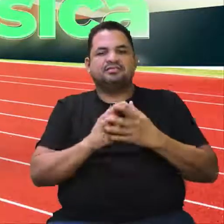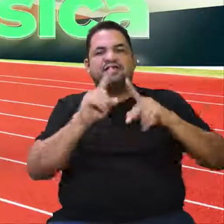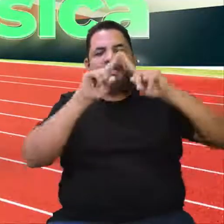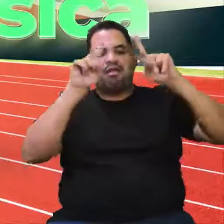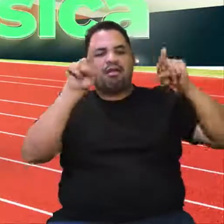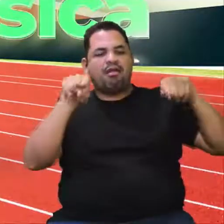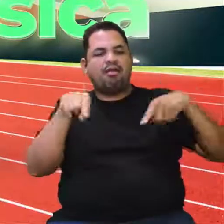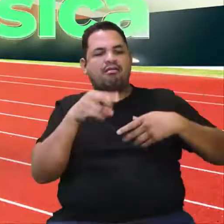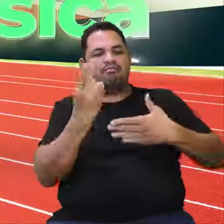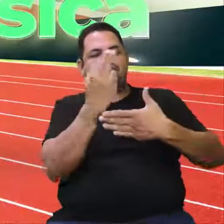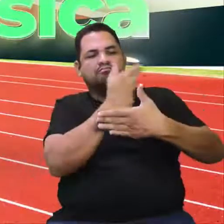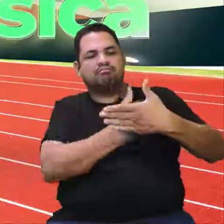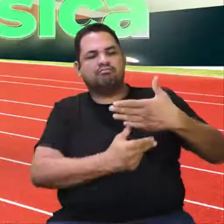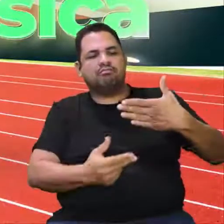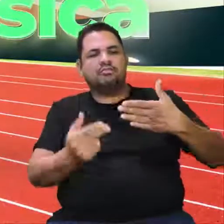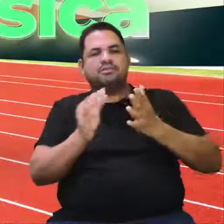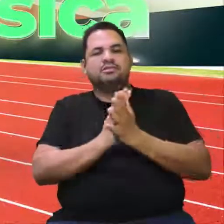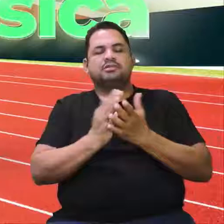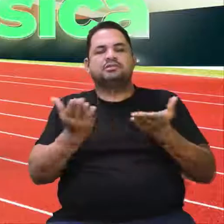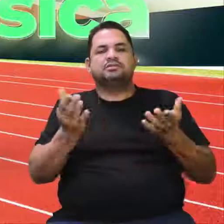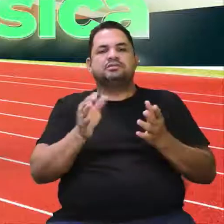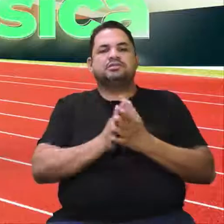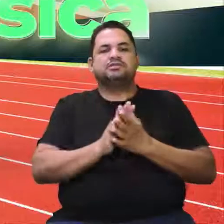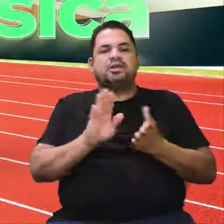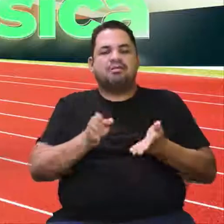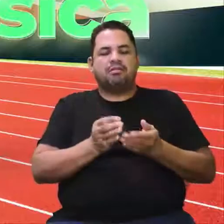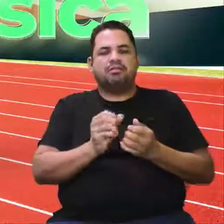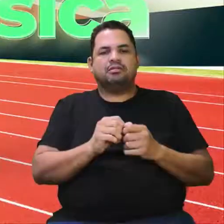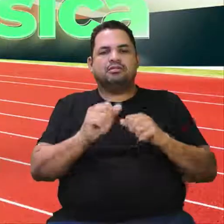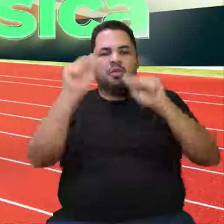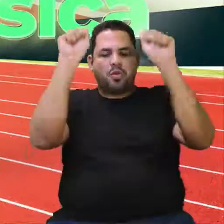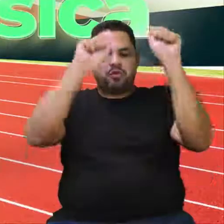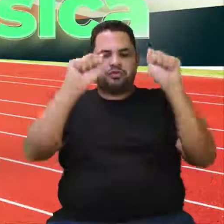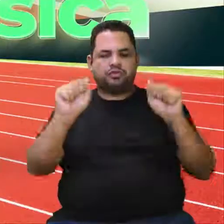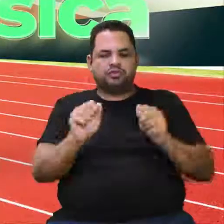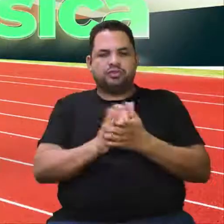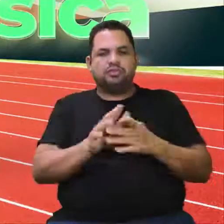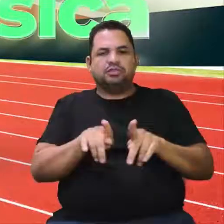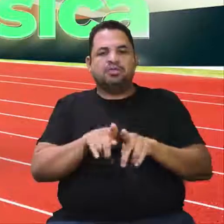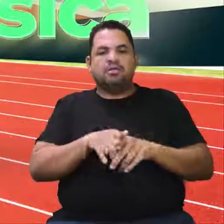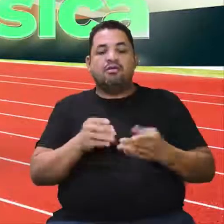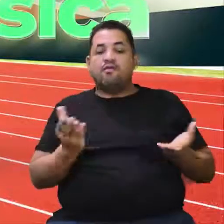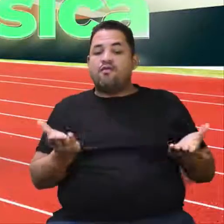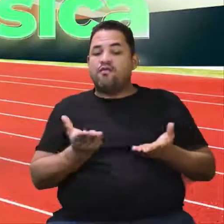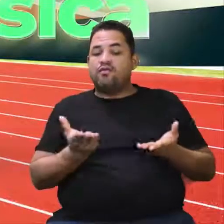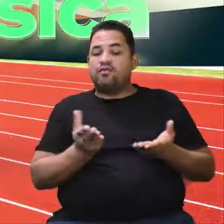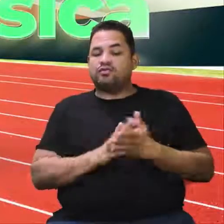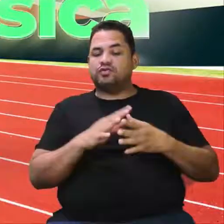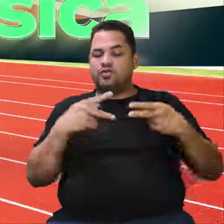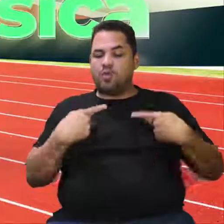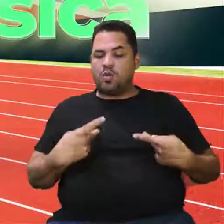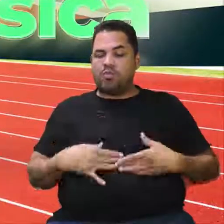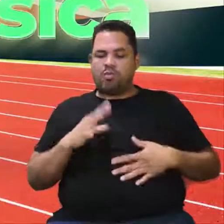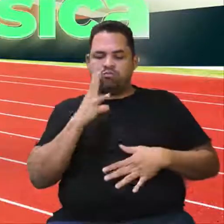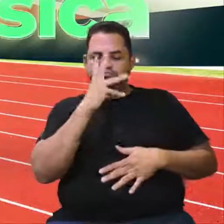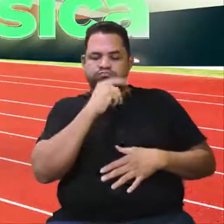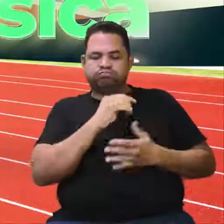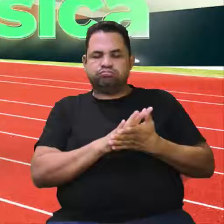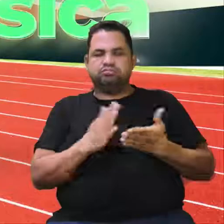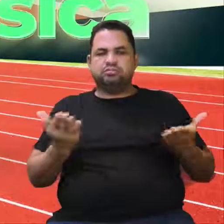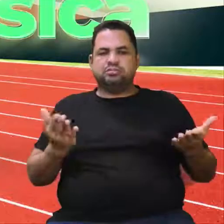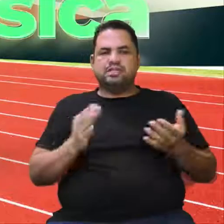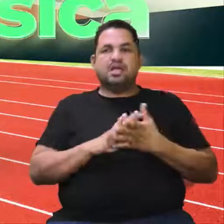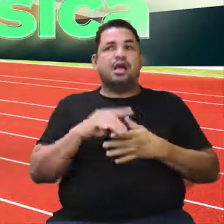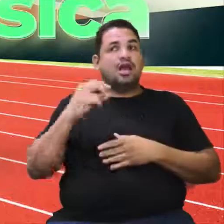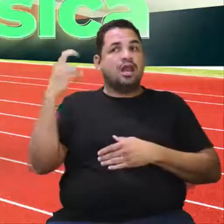de arte, né, aquelas esculturas, então teve vários sentidos. Hoje o corpo belo tem um sentido diferente. A cultura grega,